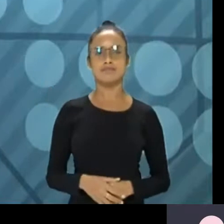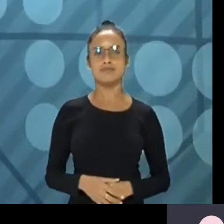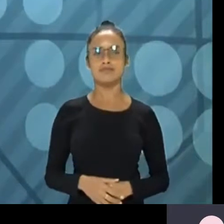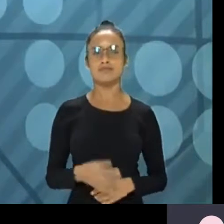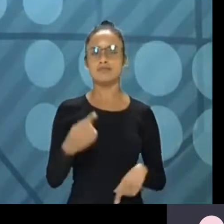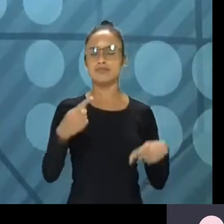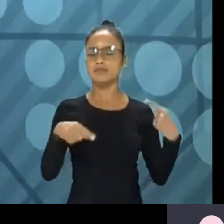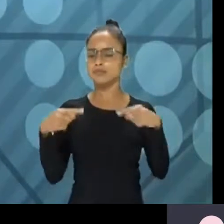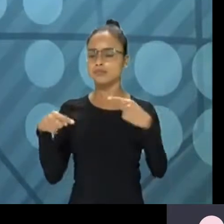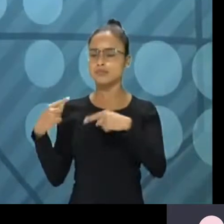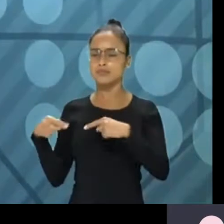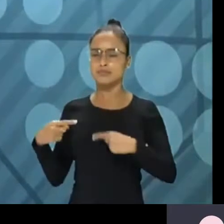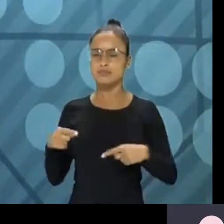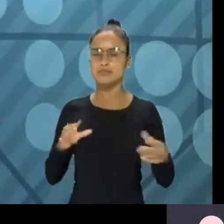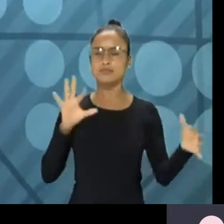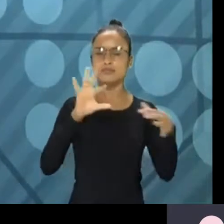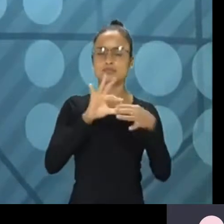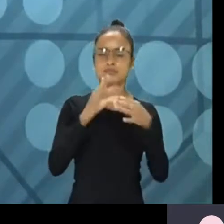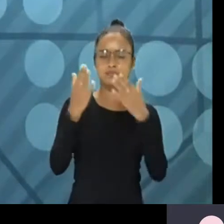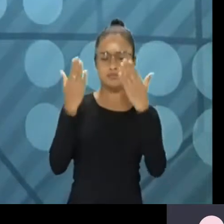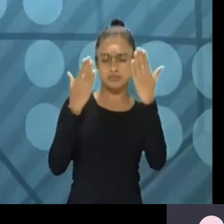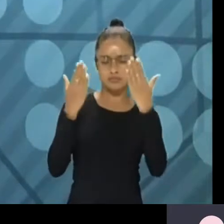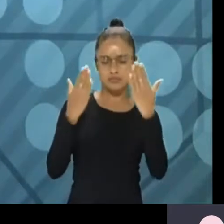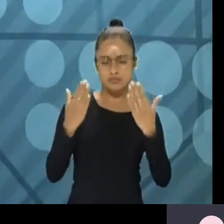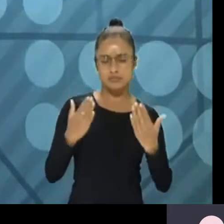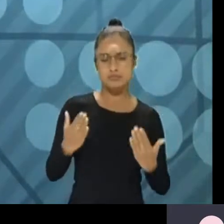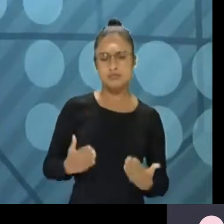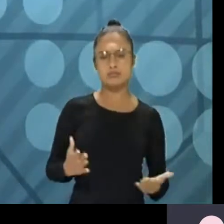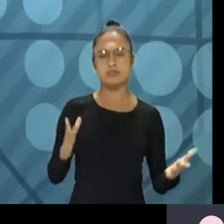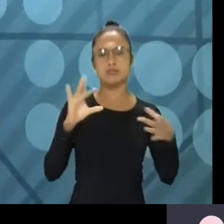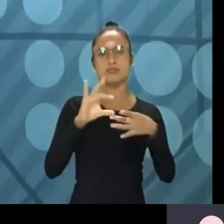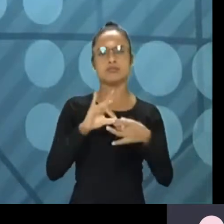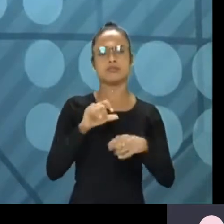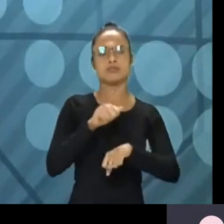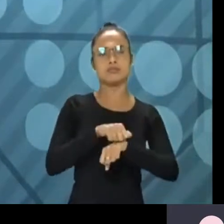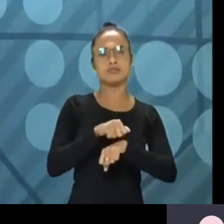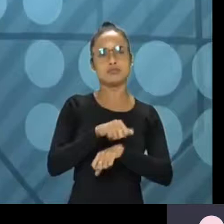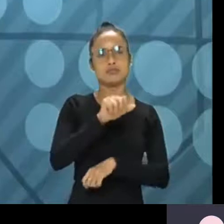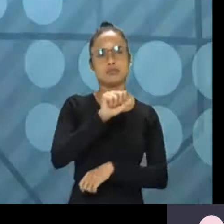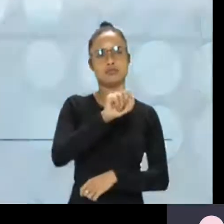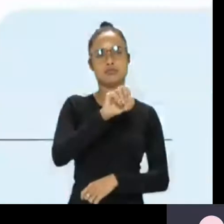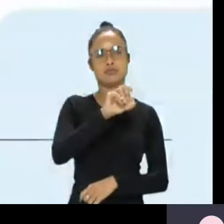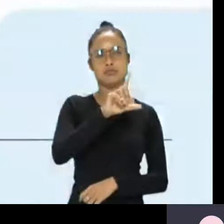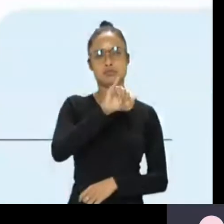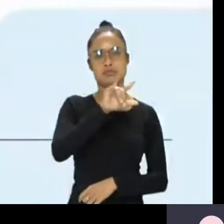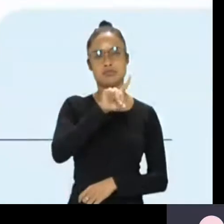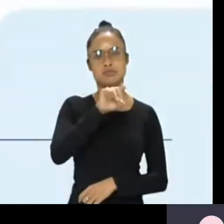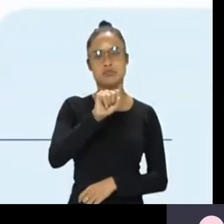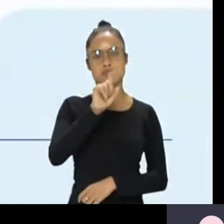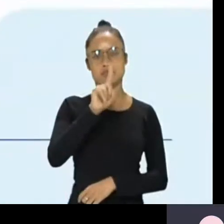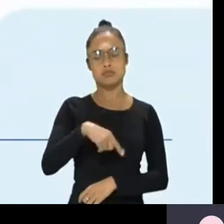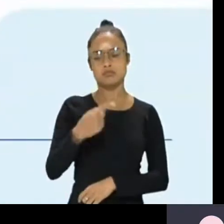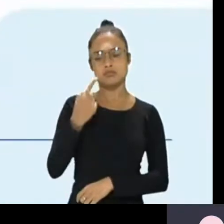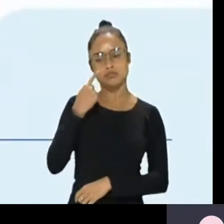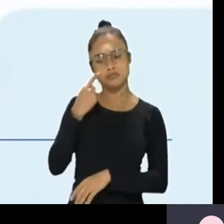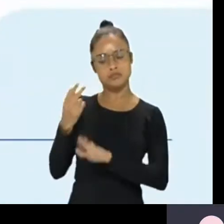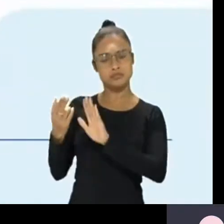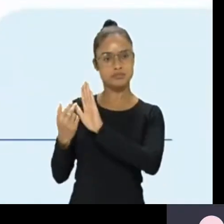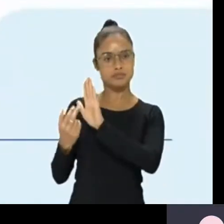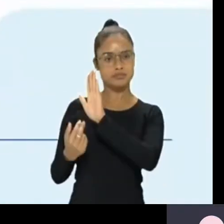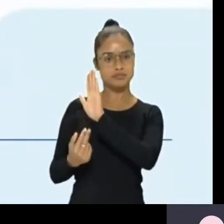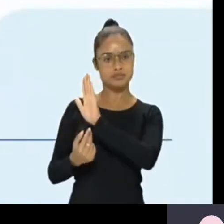de algumas representações e analisar os sólidos neles. Acompanhe no slide. Observe esse